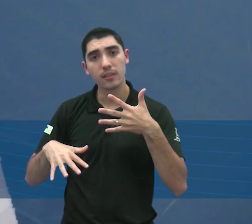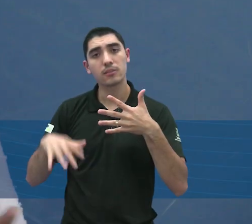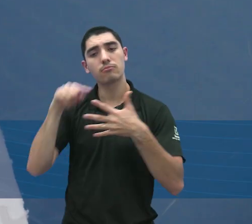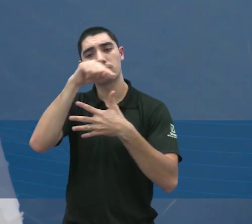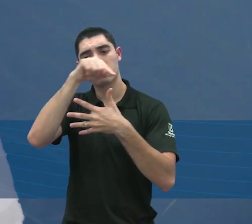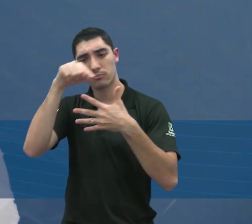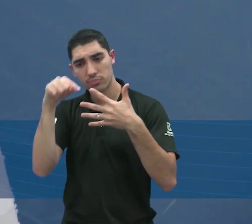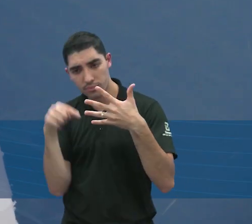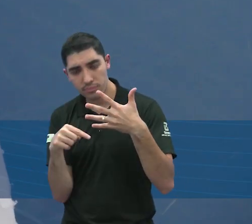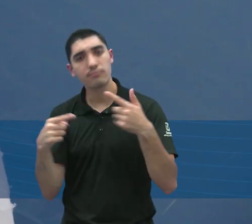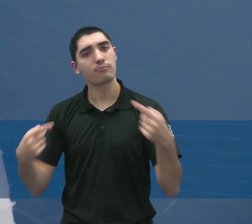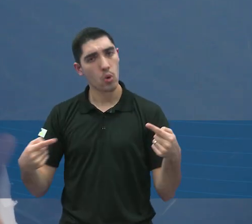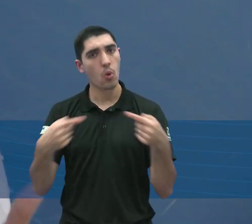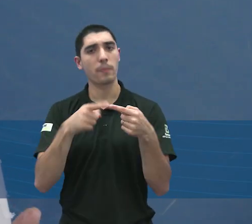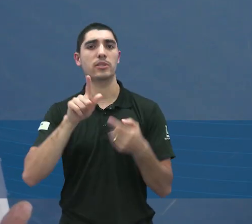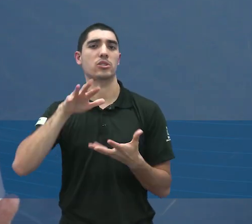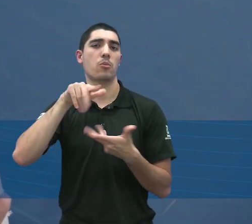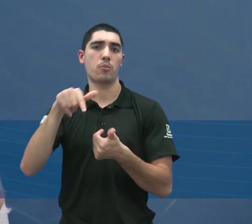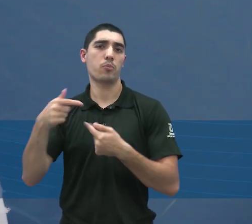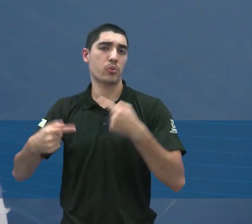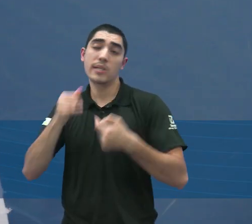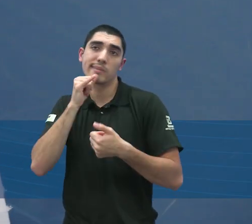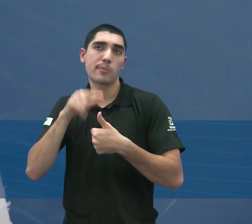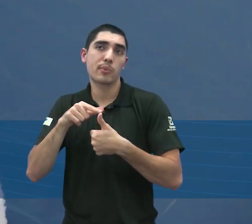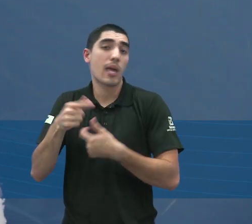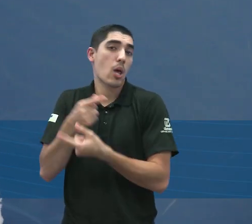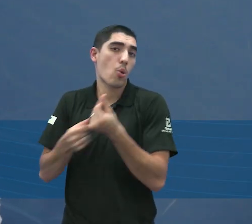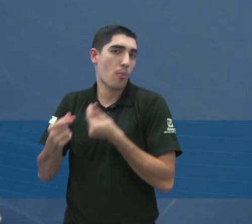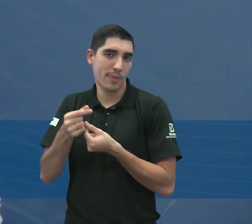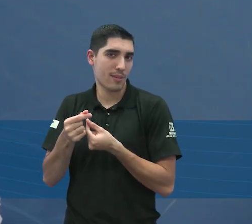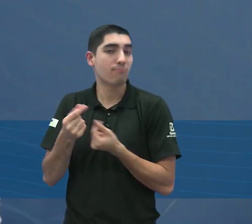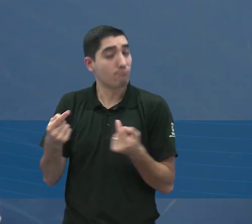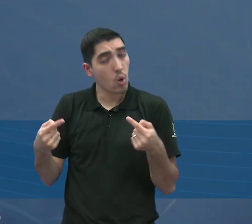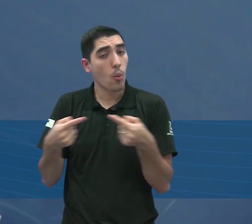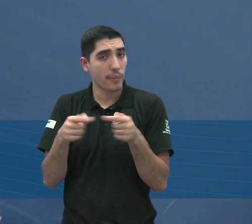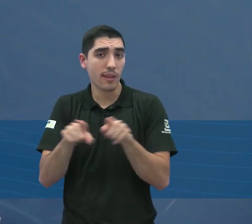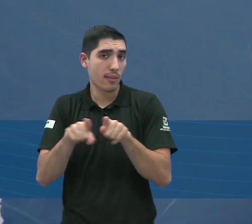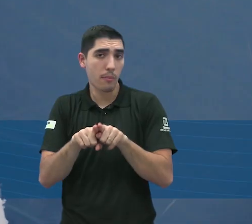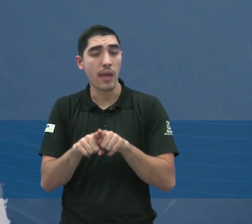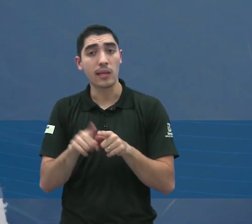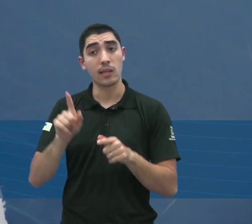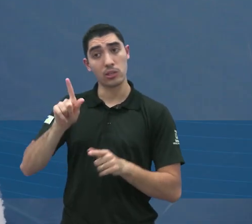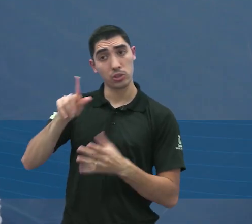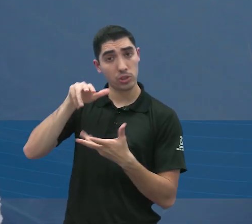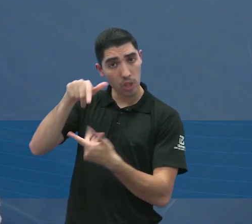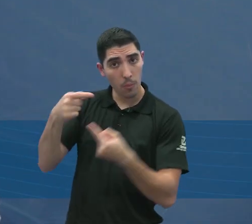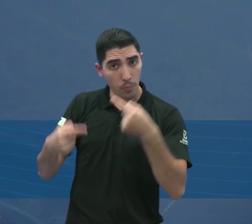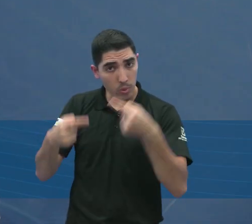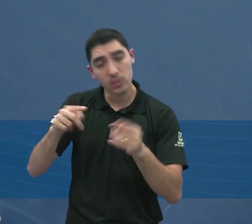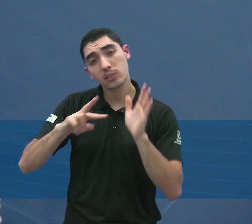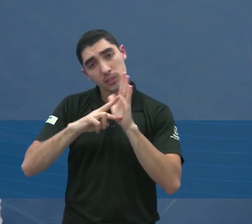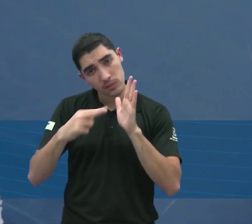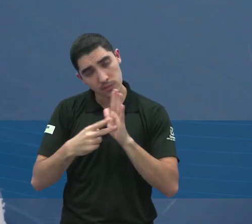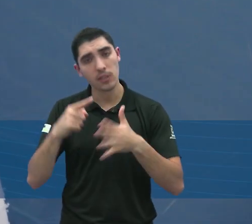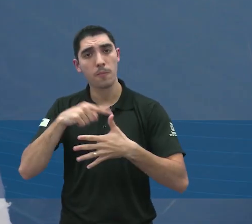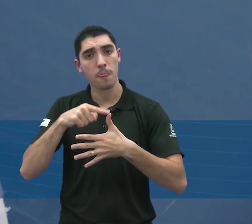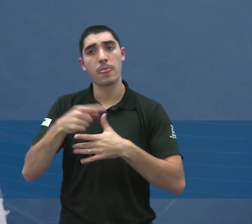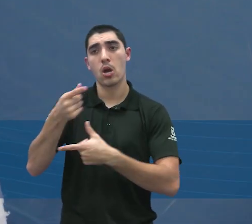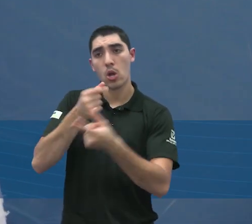outros elementos participam, Sim. Por exemplo, o econômico, né? Então, quando a gente fala em geopolítica, nós também estamos falando de